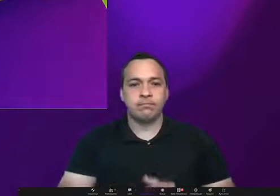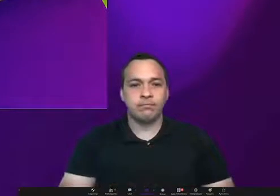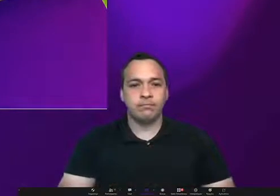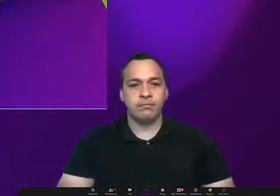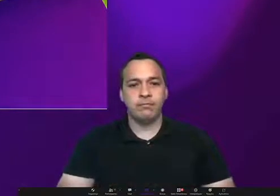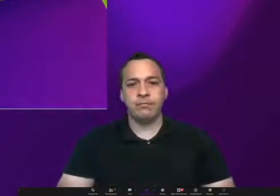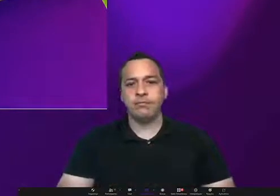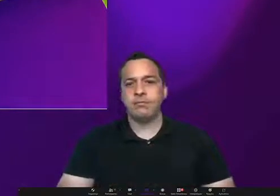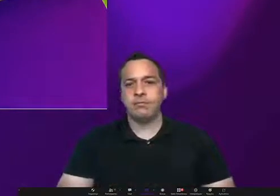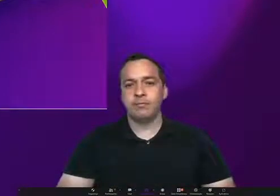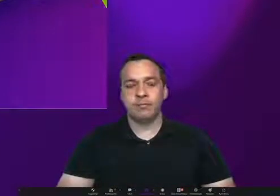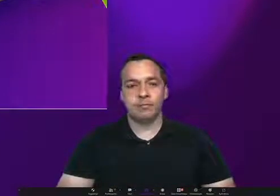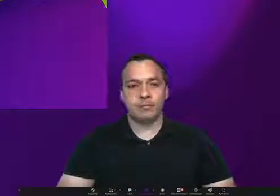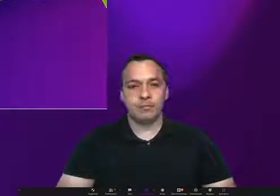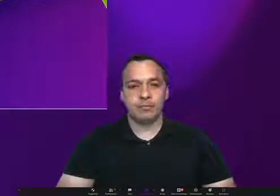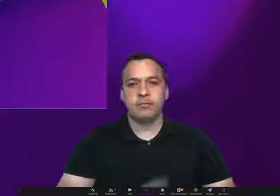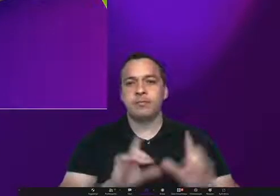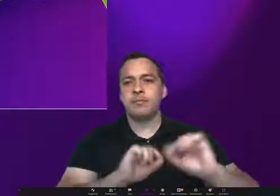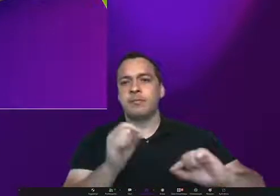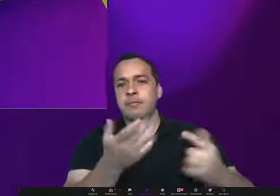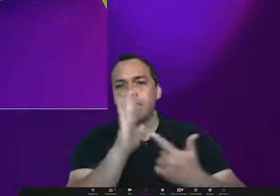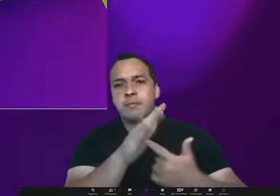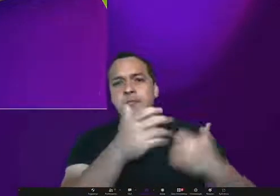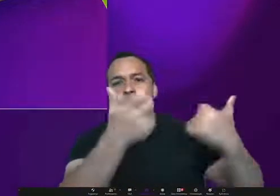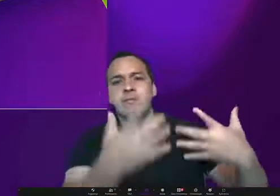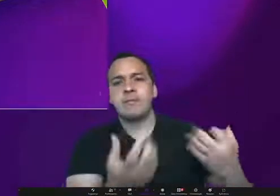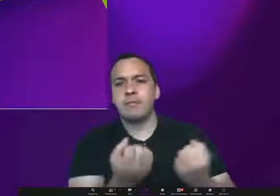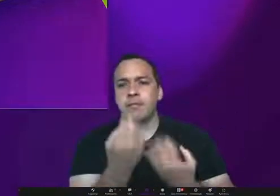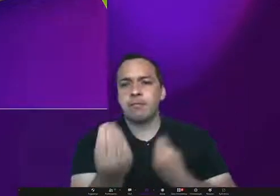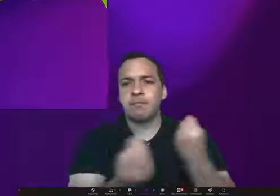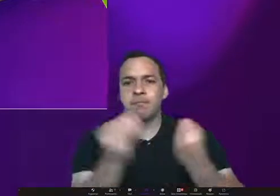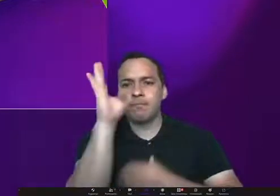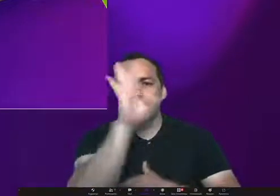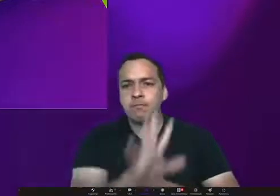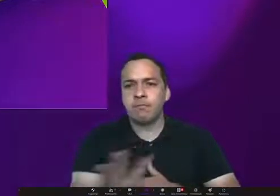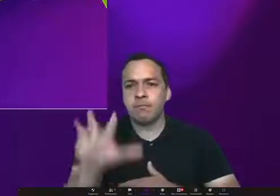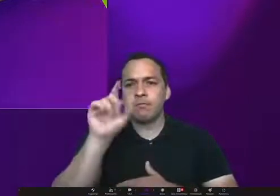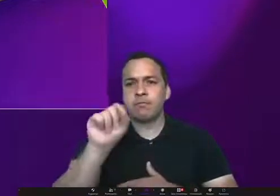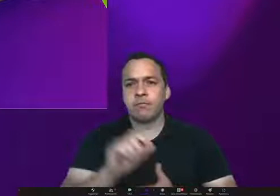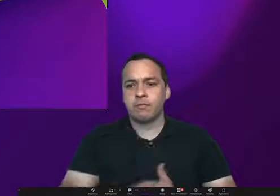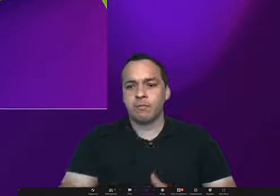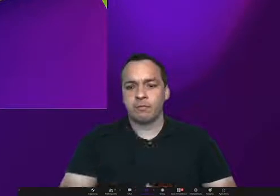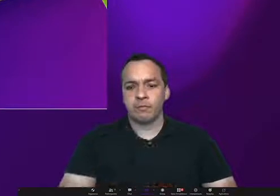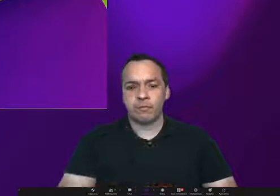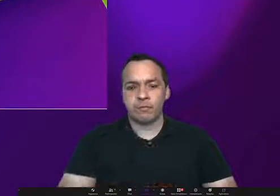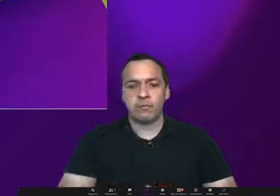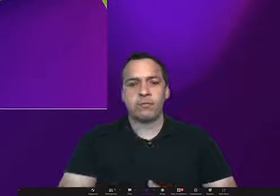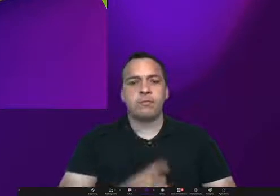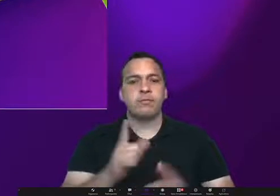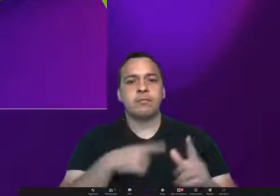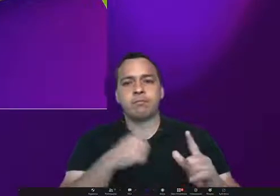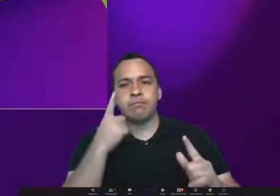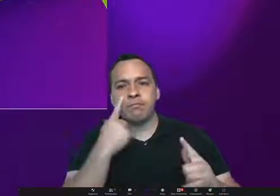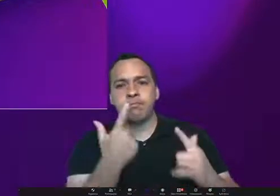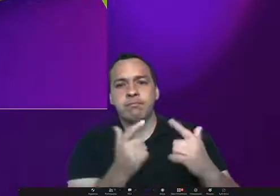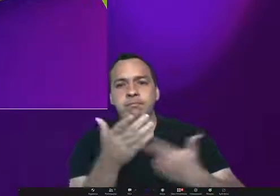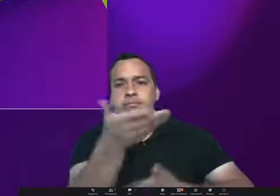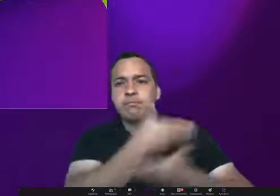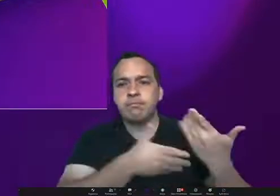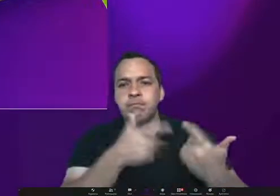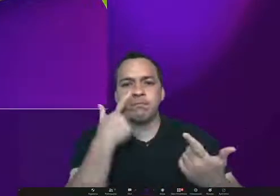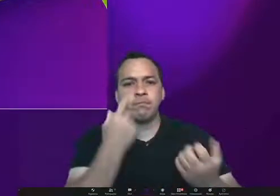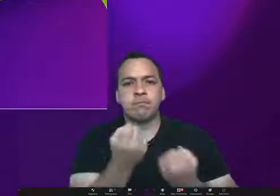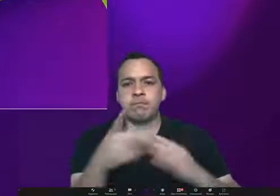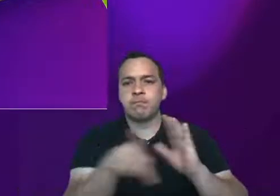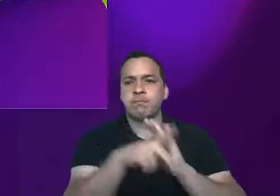é uma satisfação poder apresentar esses dados do Brasil. Na verdade, também compartilhar os dados de São